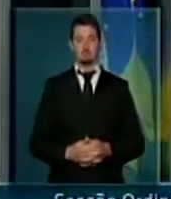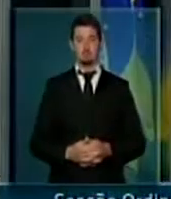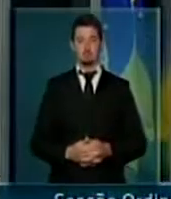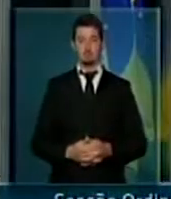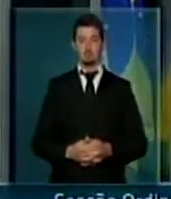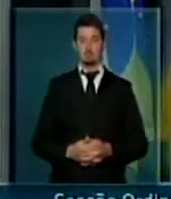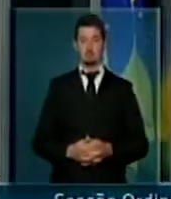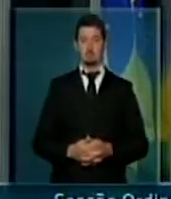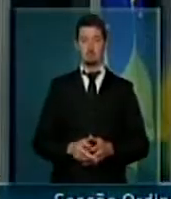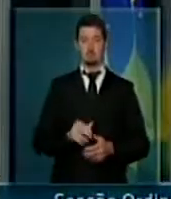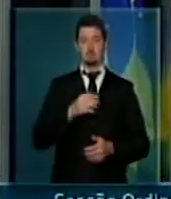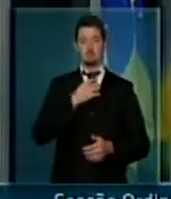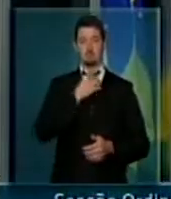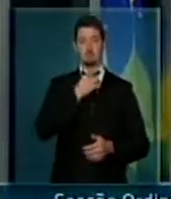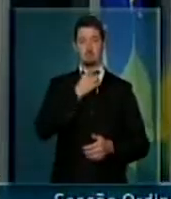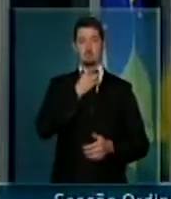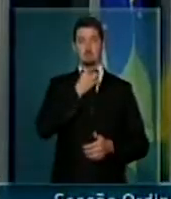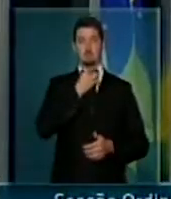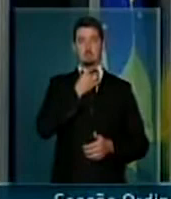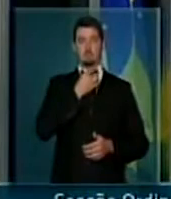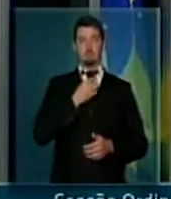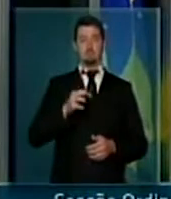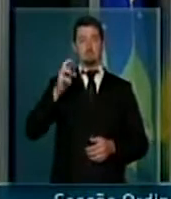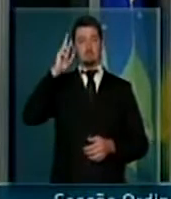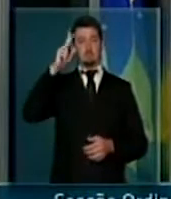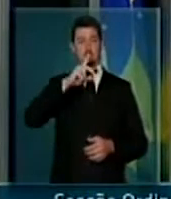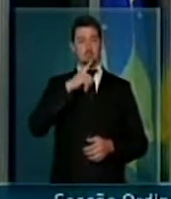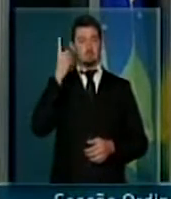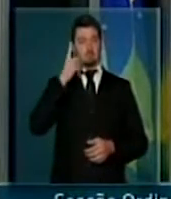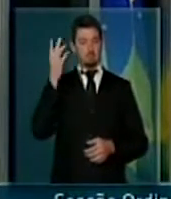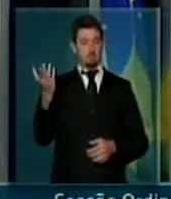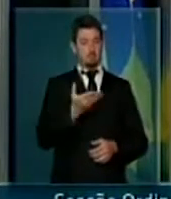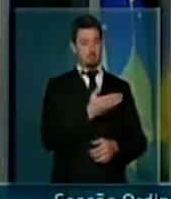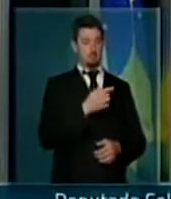Senhor Presidente, senhoras e senhores deputados,